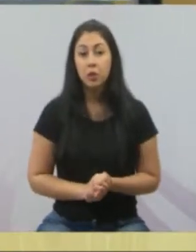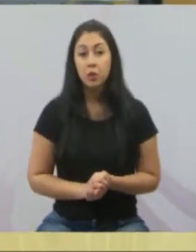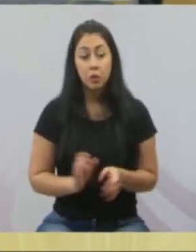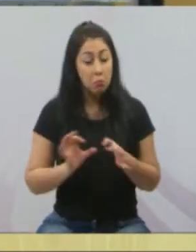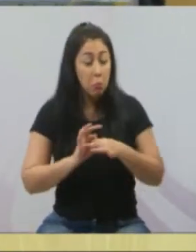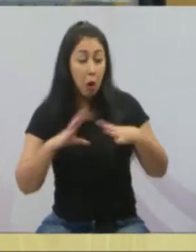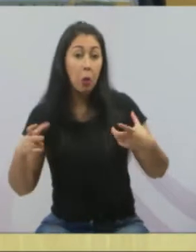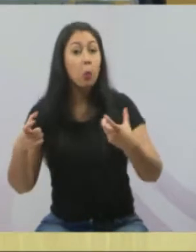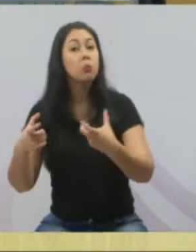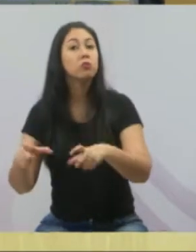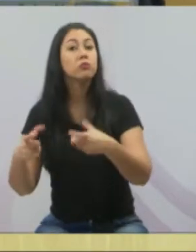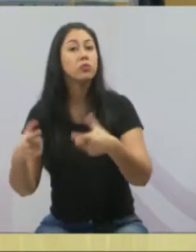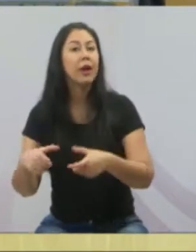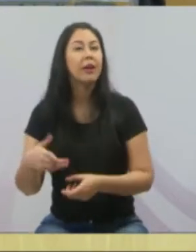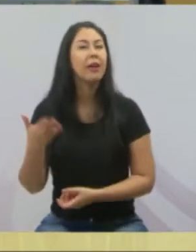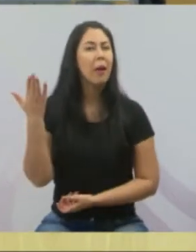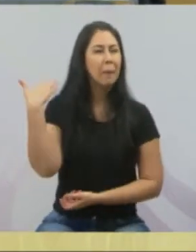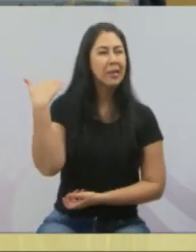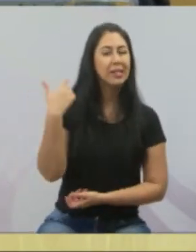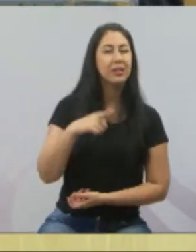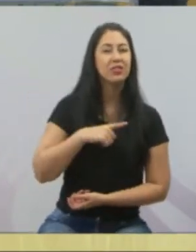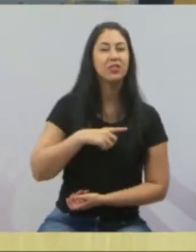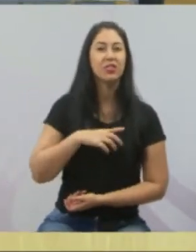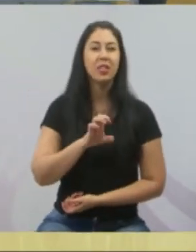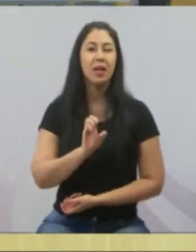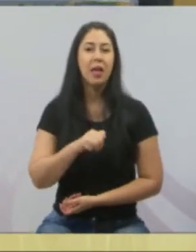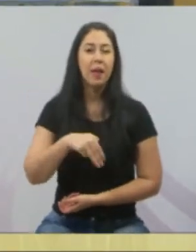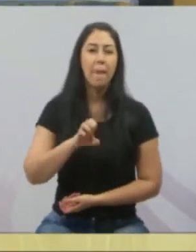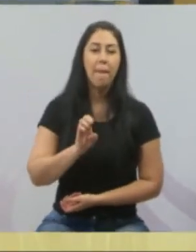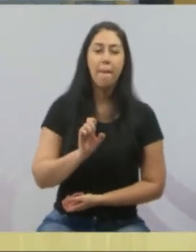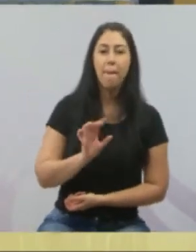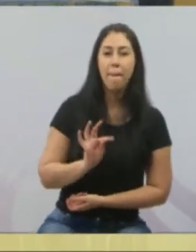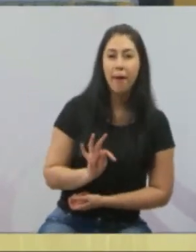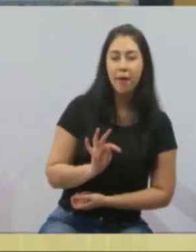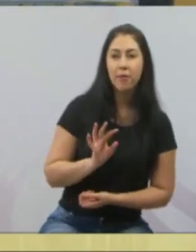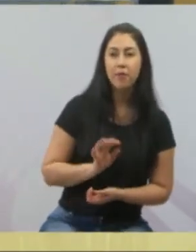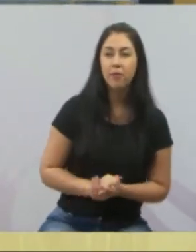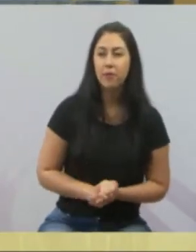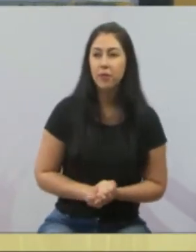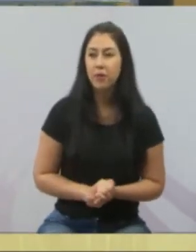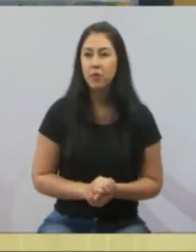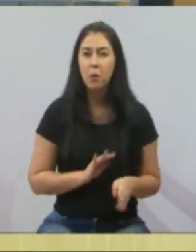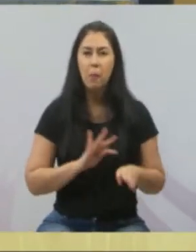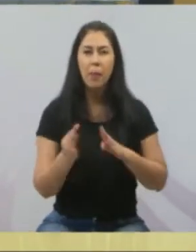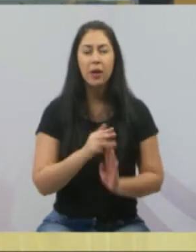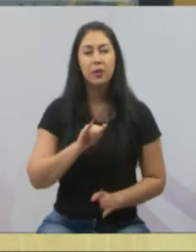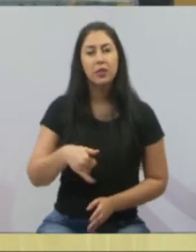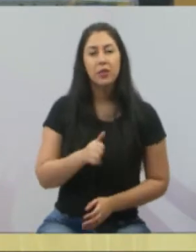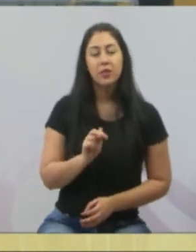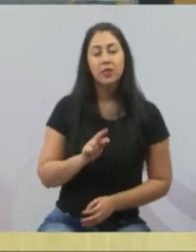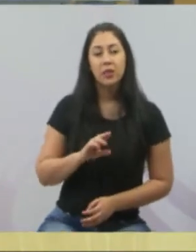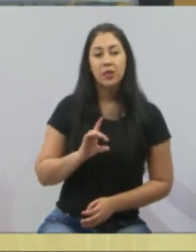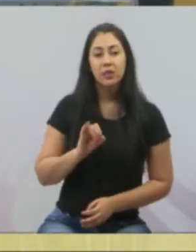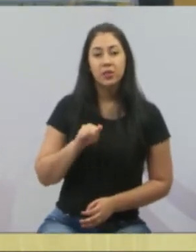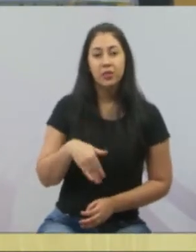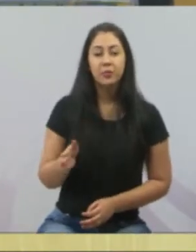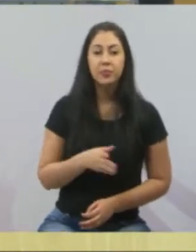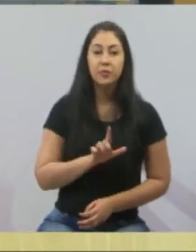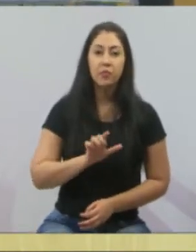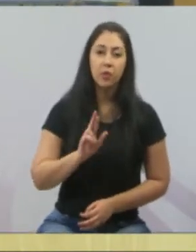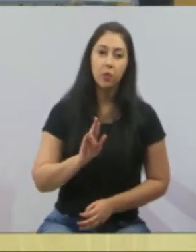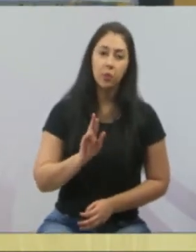oferecem riscos de acidentes, além de pedir que concluam as obras. Assim sendo, muito respeitosamente, recorremos à compreensão e aos prédios da IDP,